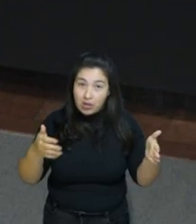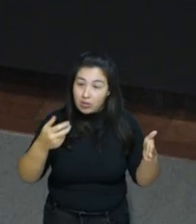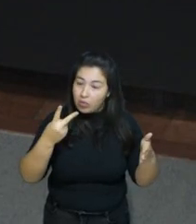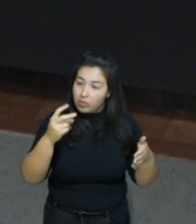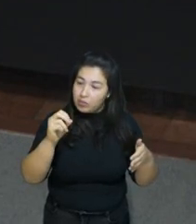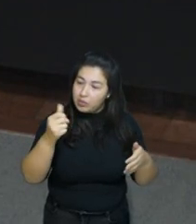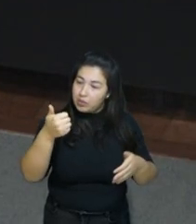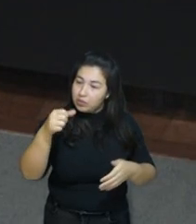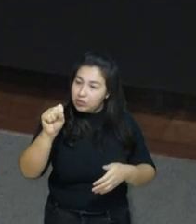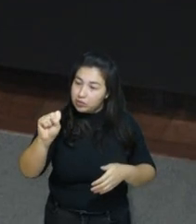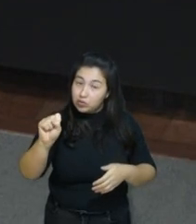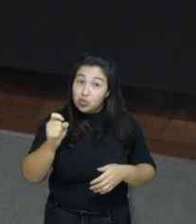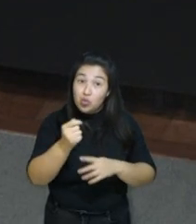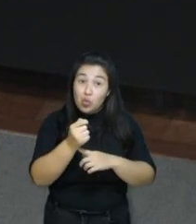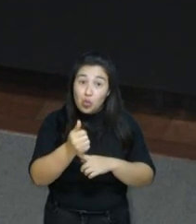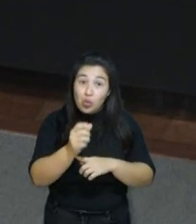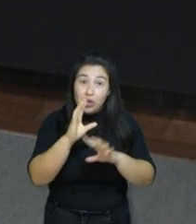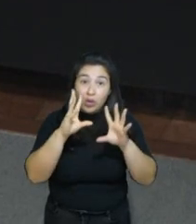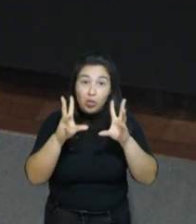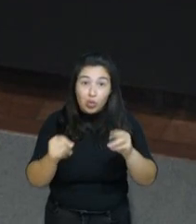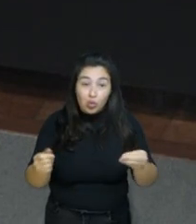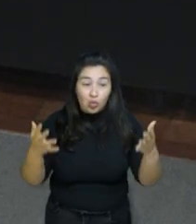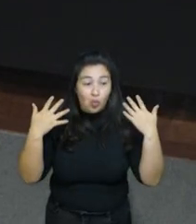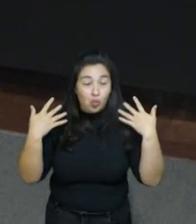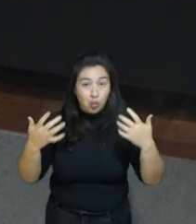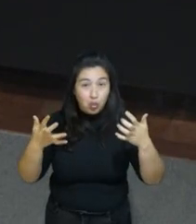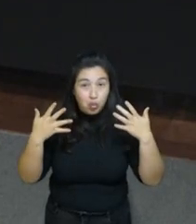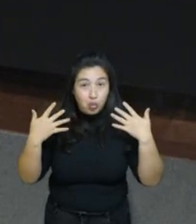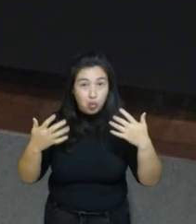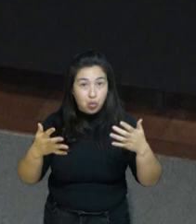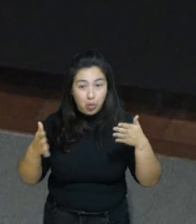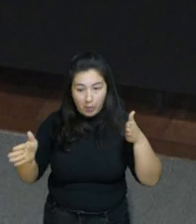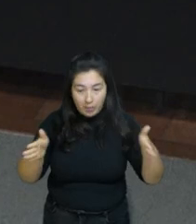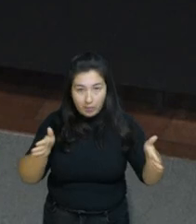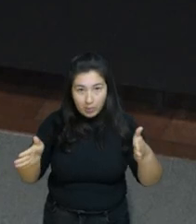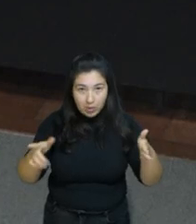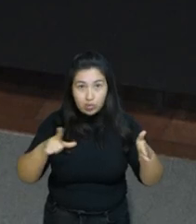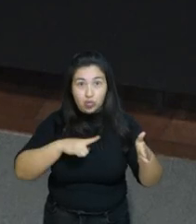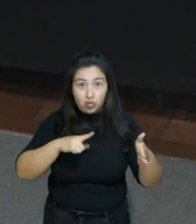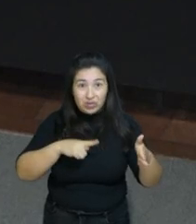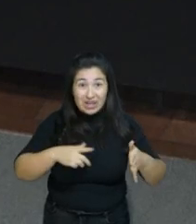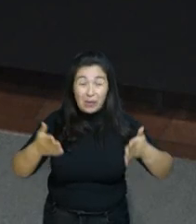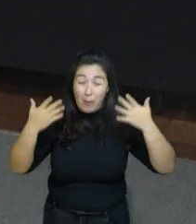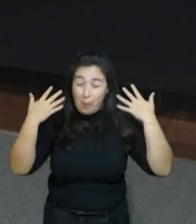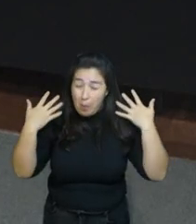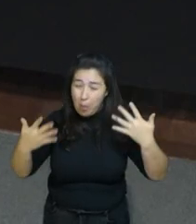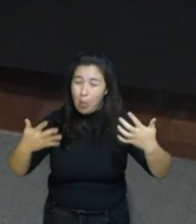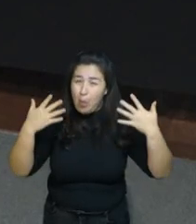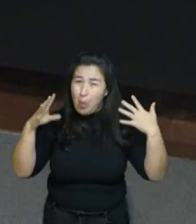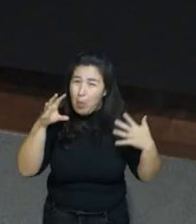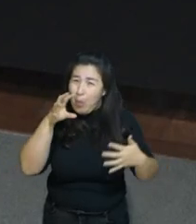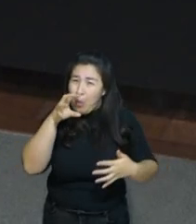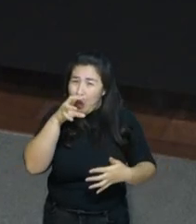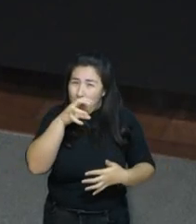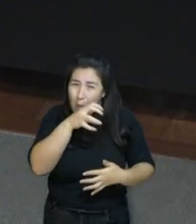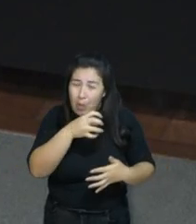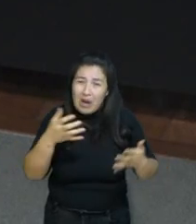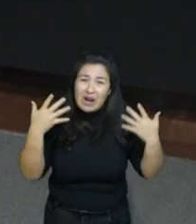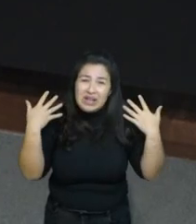2018, mais ou menos, quase todos os verões têm ondas de calor da mesma proporção, com praticamente nenhuma